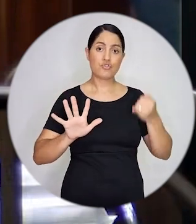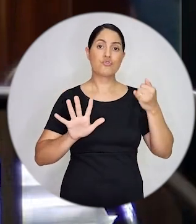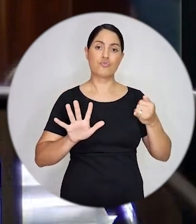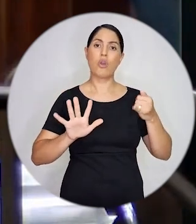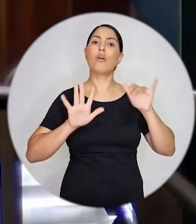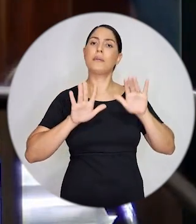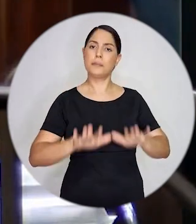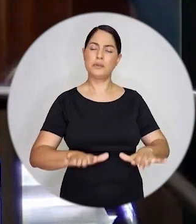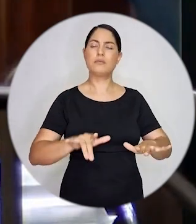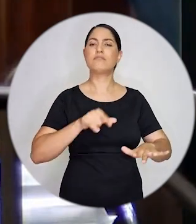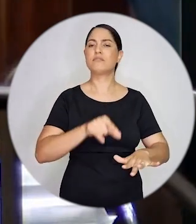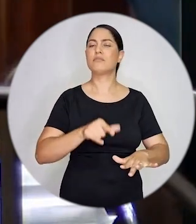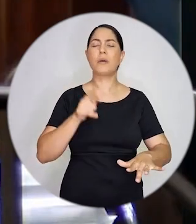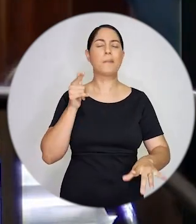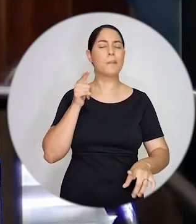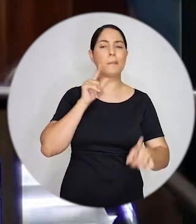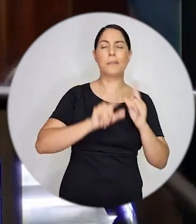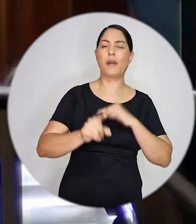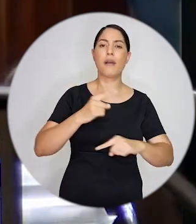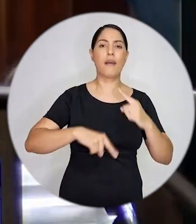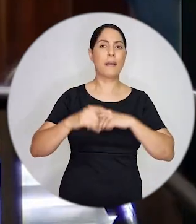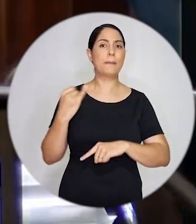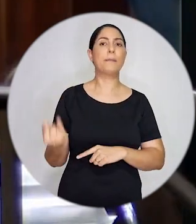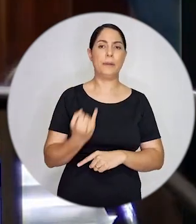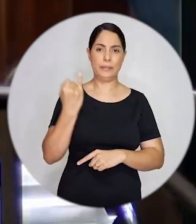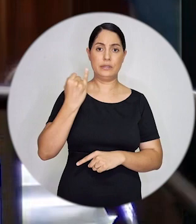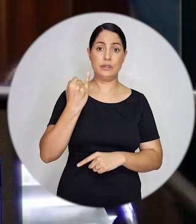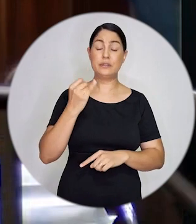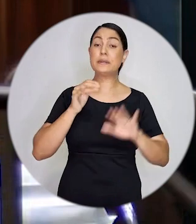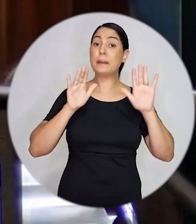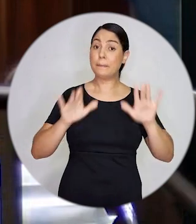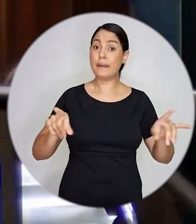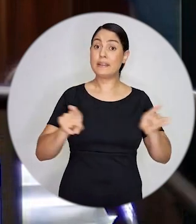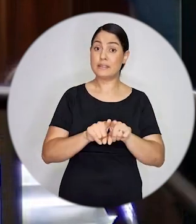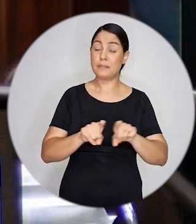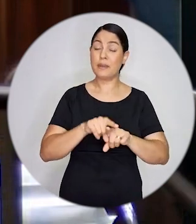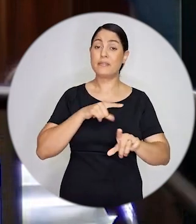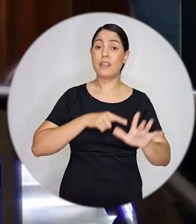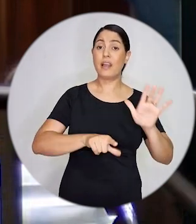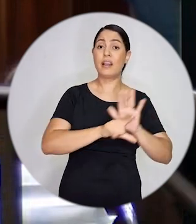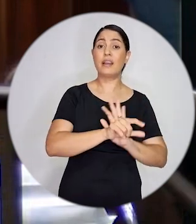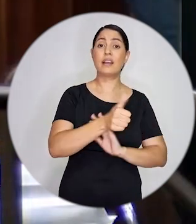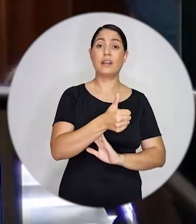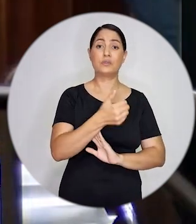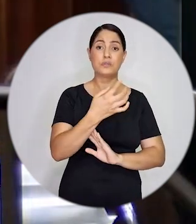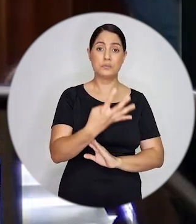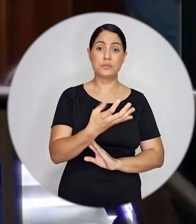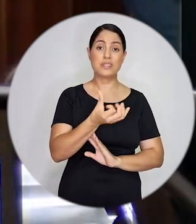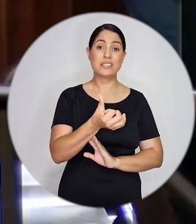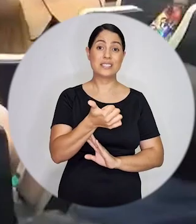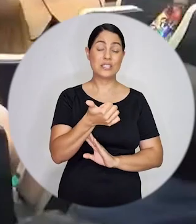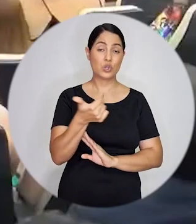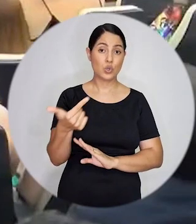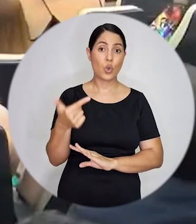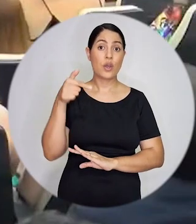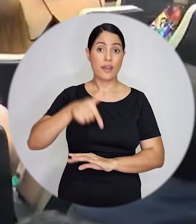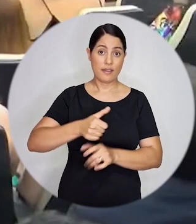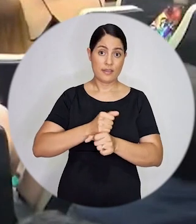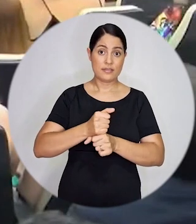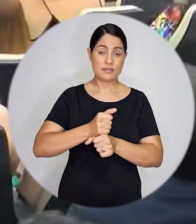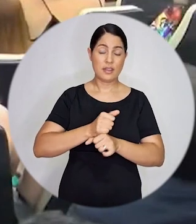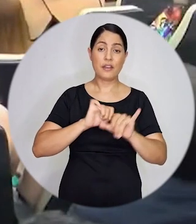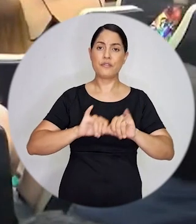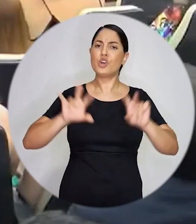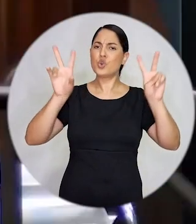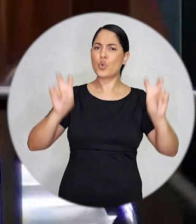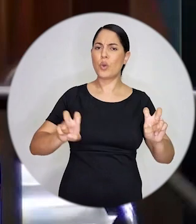fosse mantida pelo STJ. Essa é uma conquista importantíssima, mas é importante ressaltar que também que nós tivemos a Lei